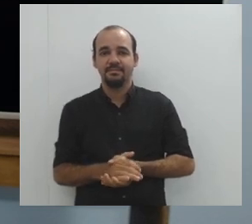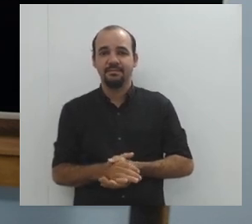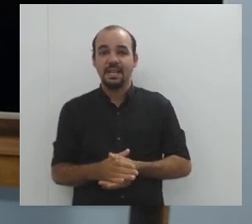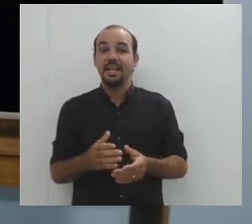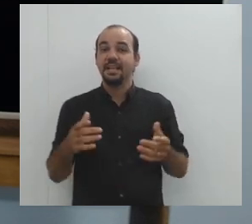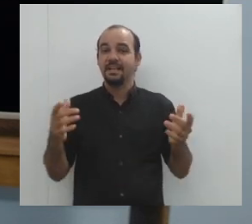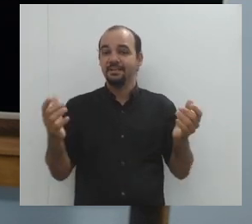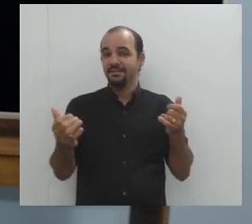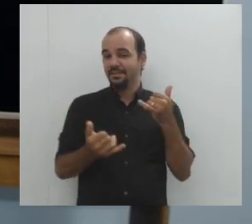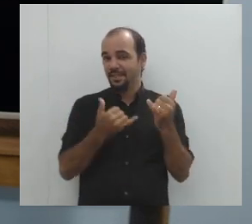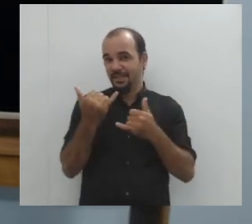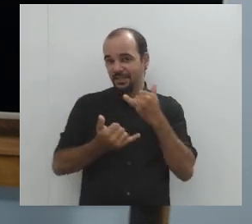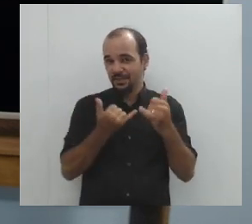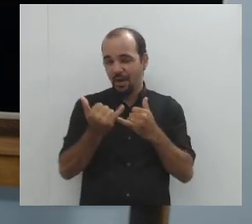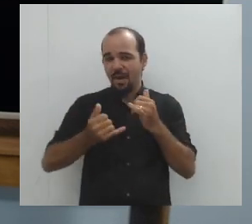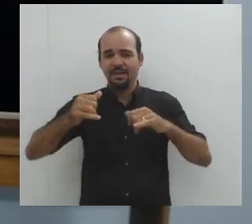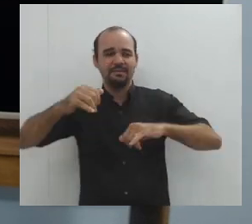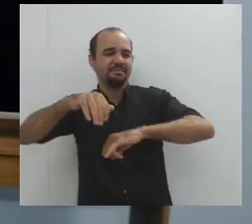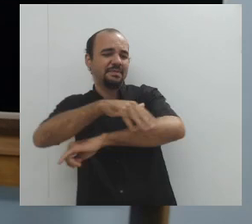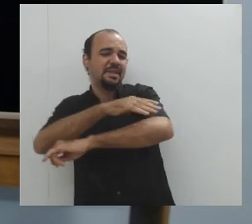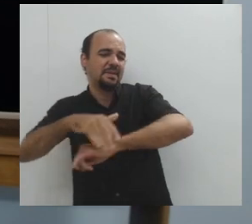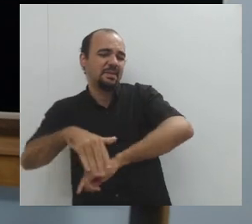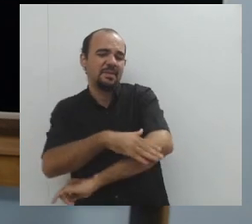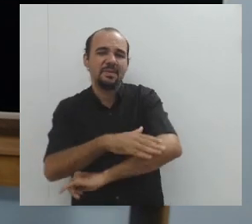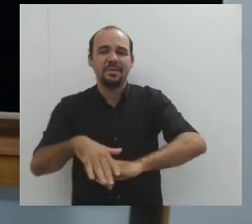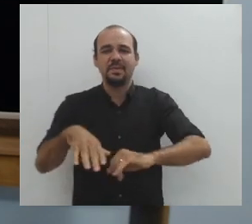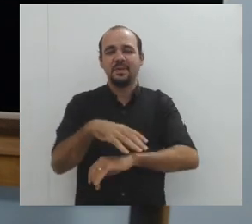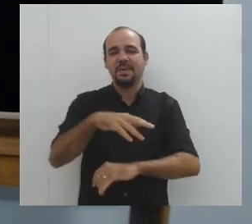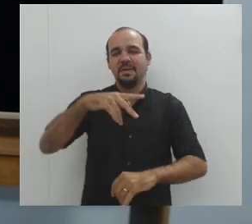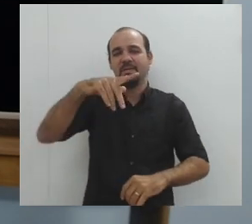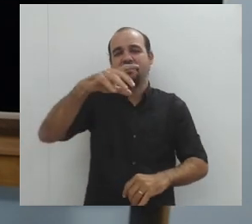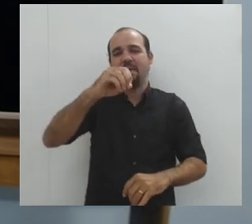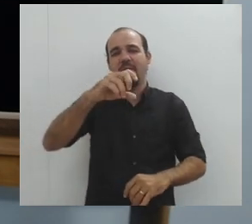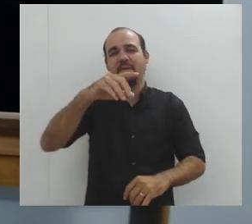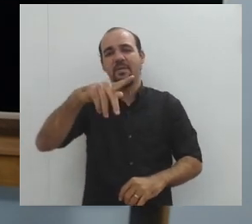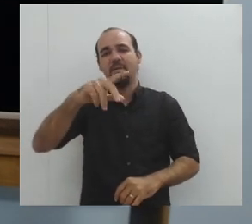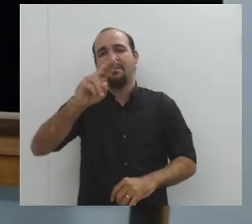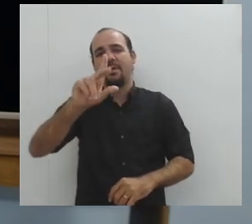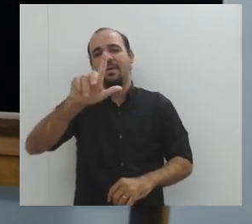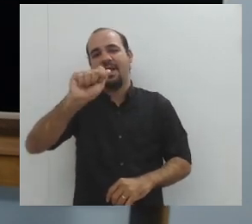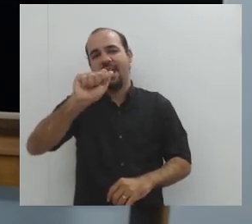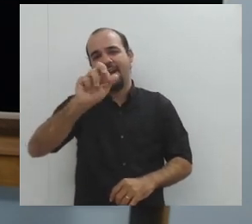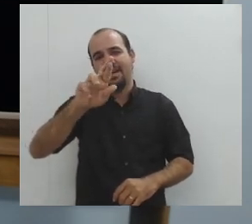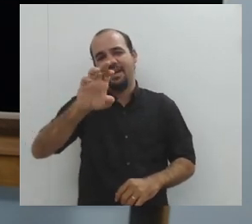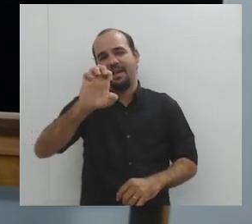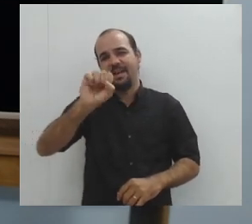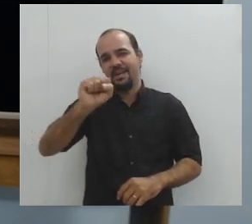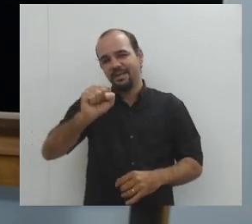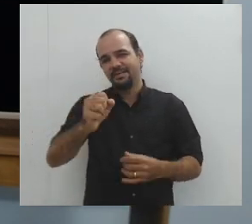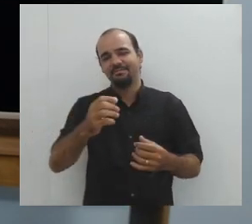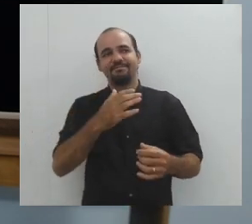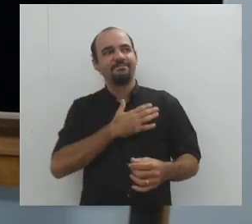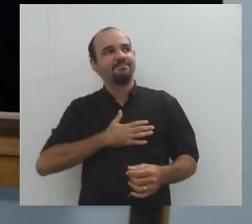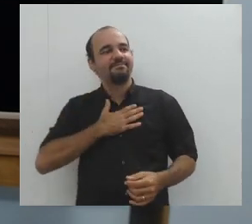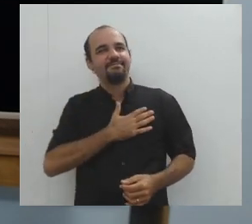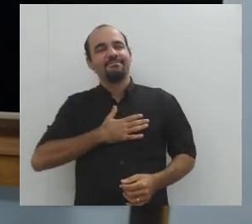jogos populares é um dos meus temas favoritos nas aulas. Por